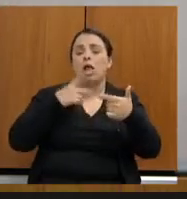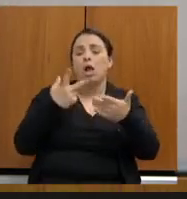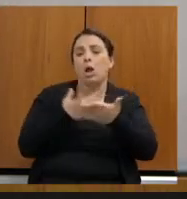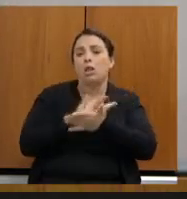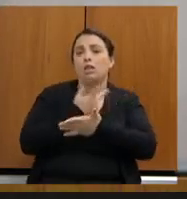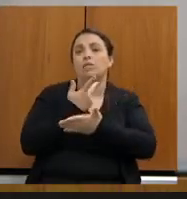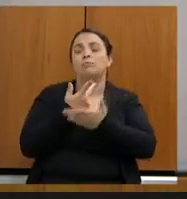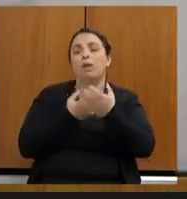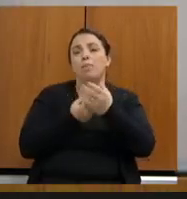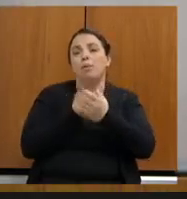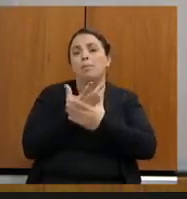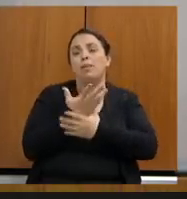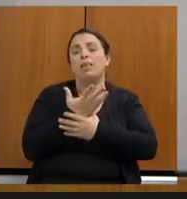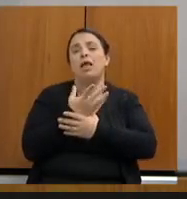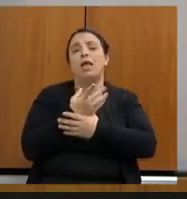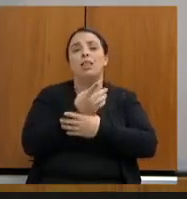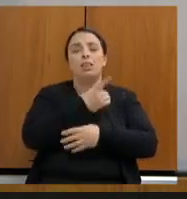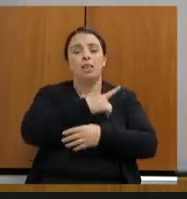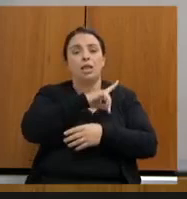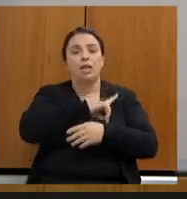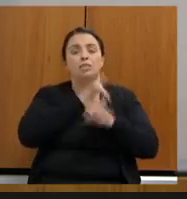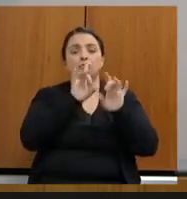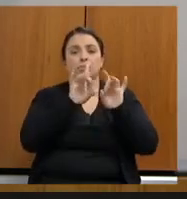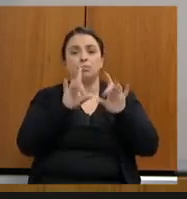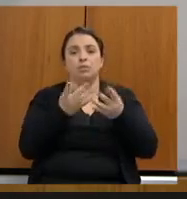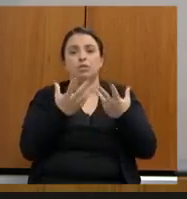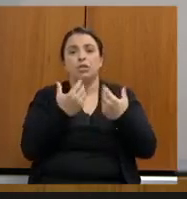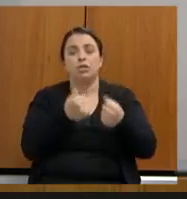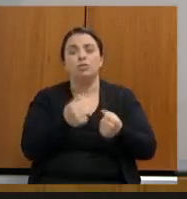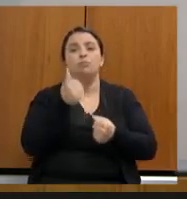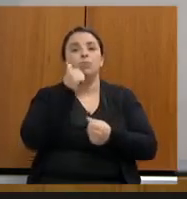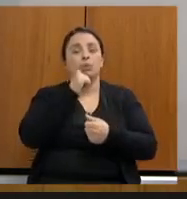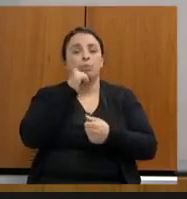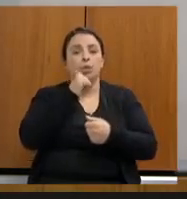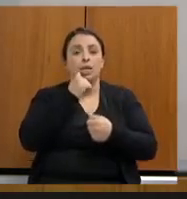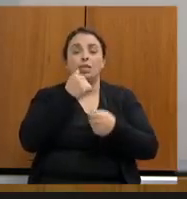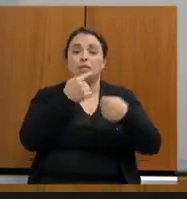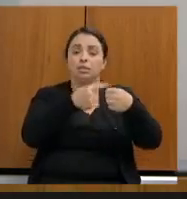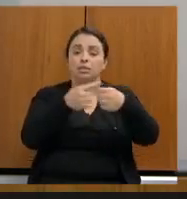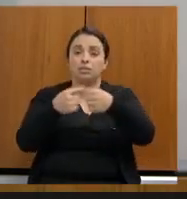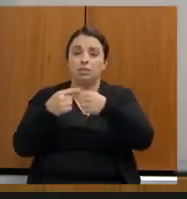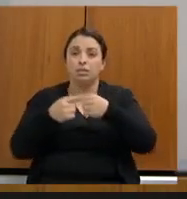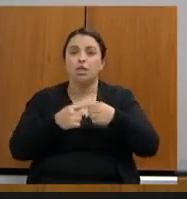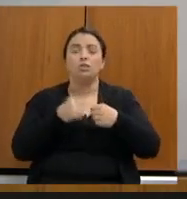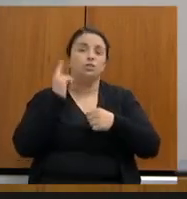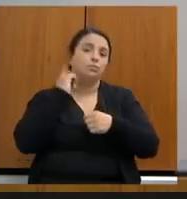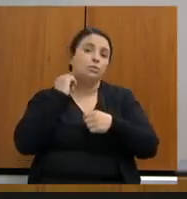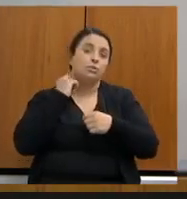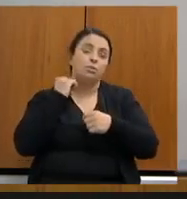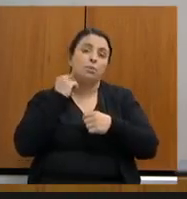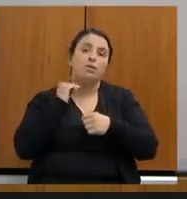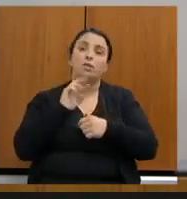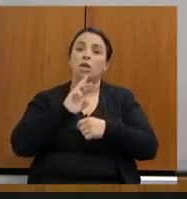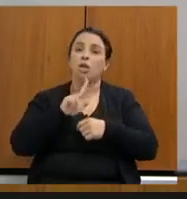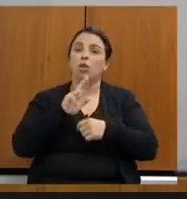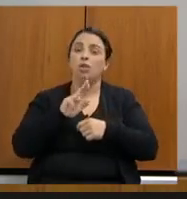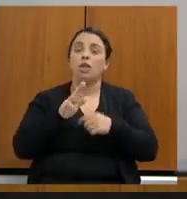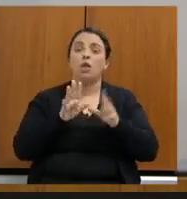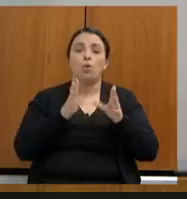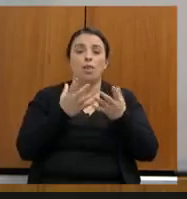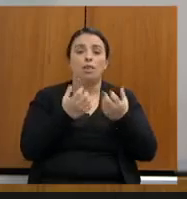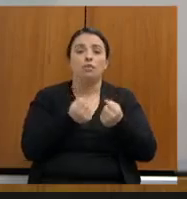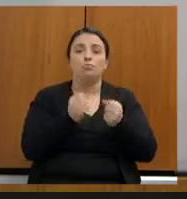a delegacia especializada de Atendimento à mulher nos municípios de Minas Gerais em que não há o referido atendimento especializado